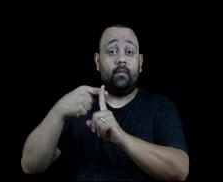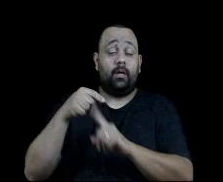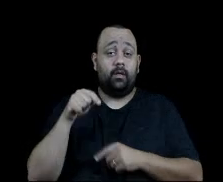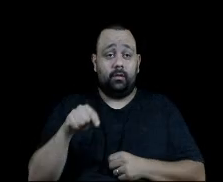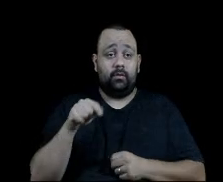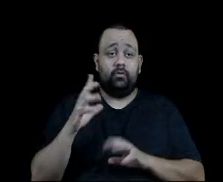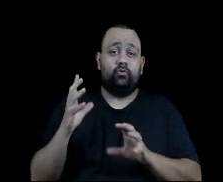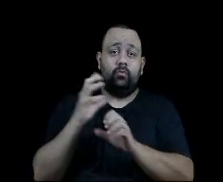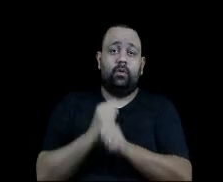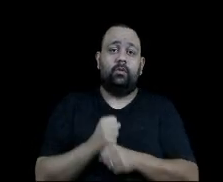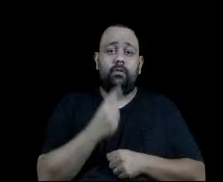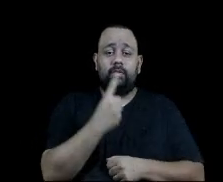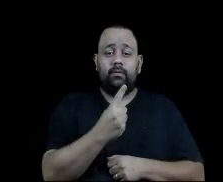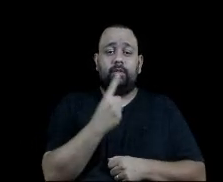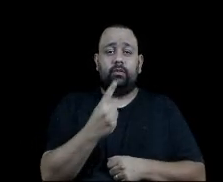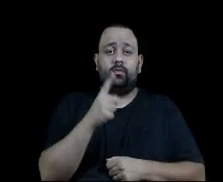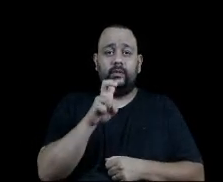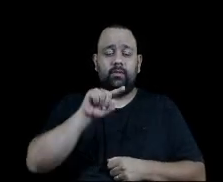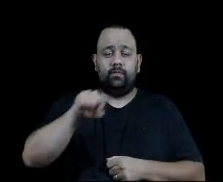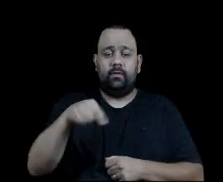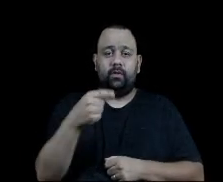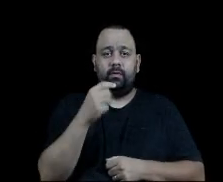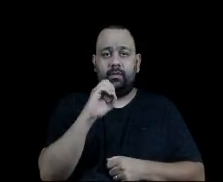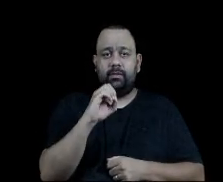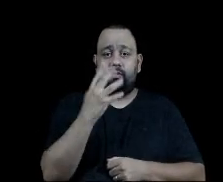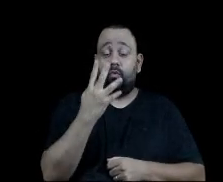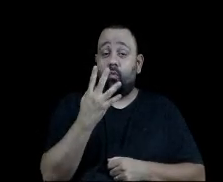57.940.388 mil reais a mais, totalizando